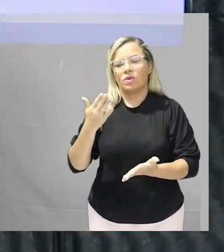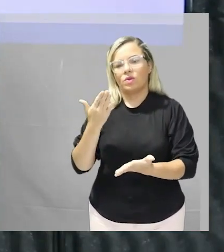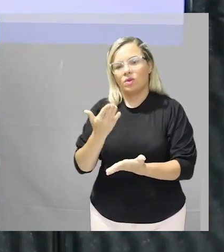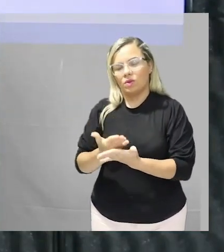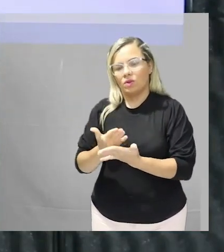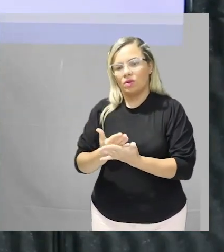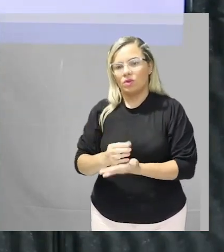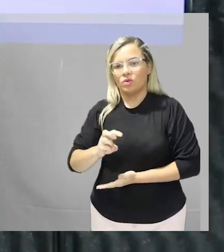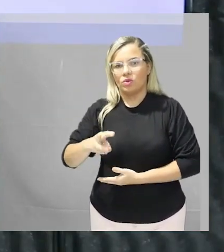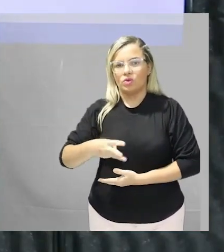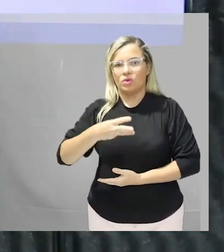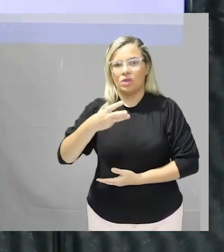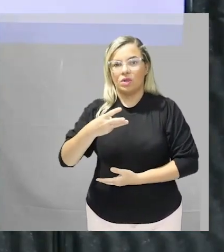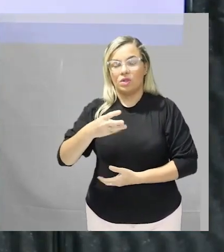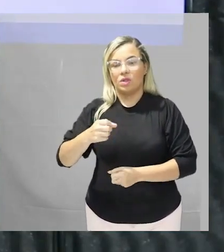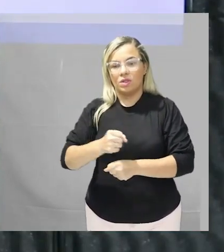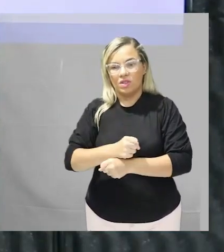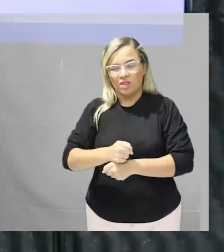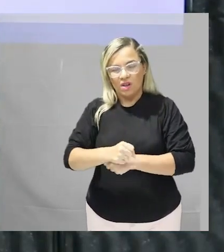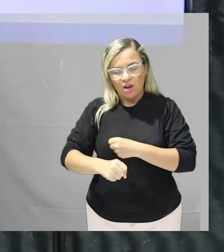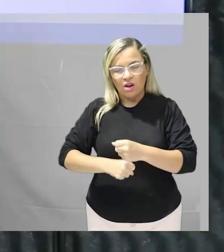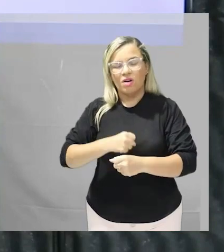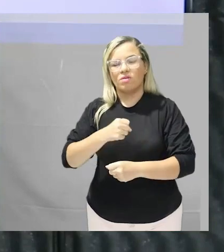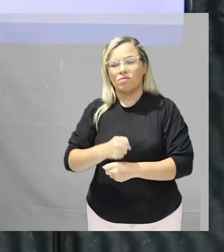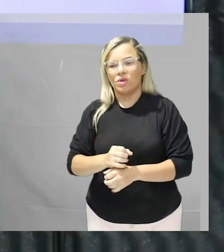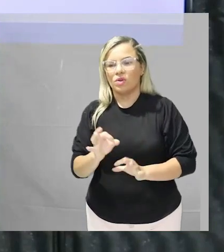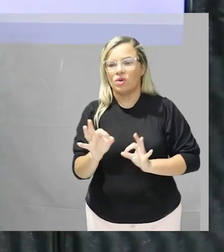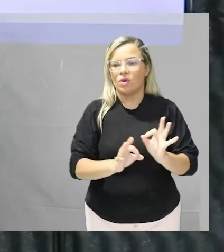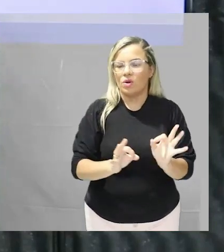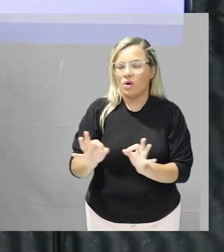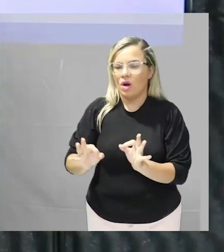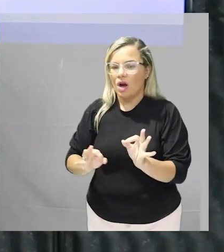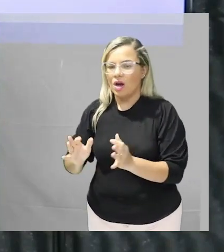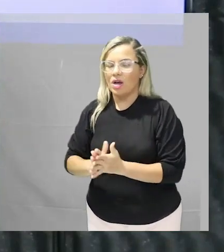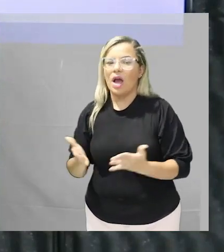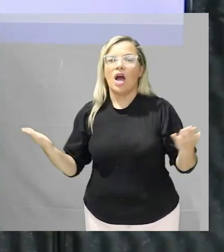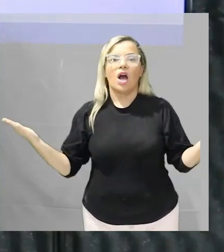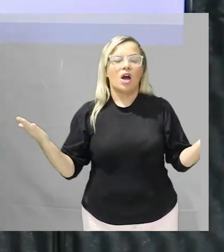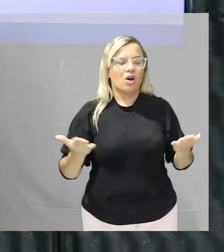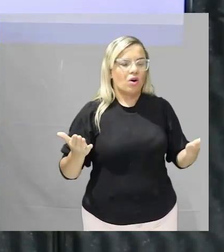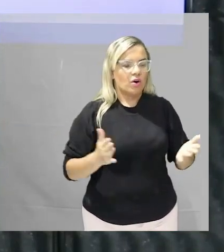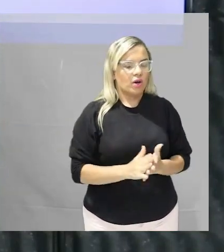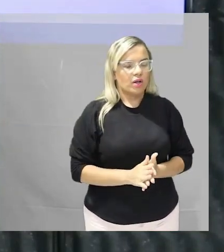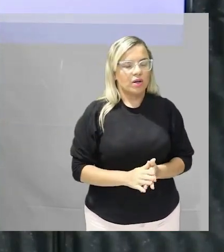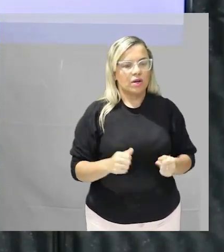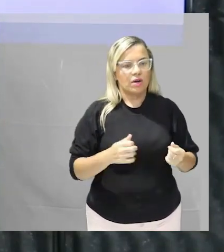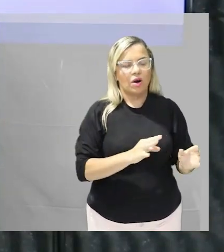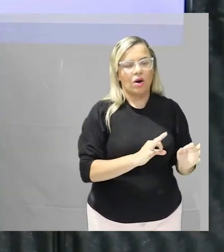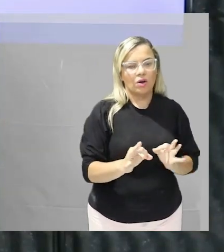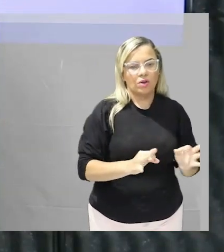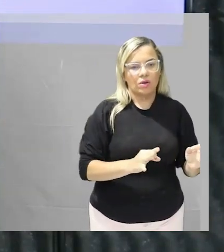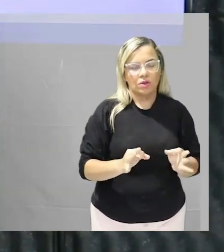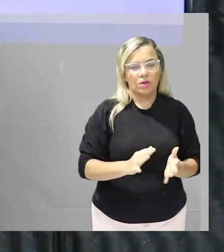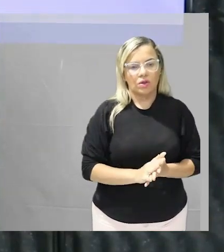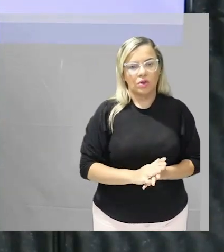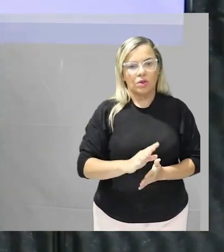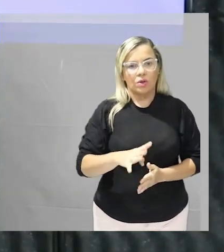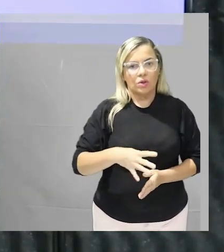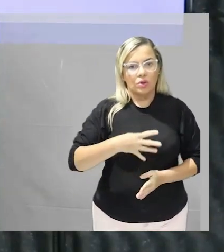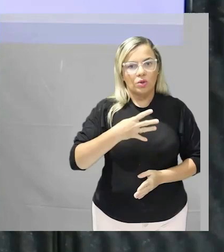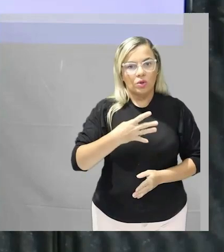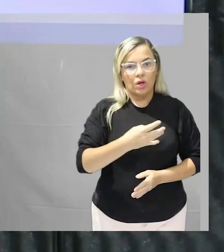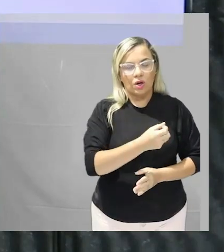lá dos três anos e tá organizando para o quarto ano e para o quarto ano tem né aquela